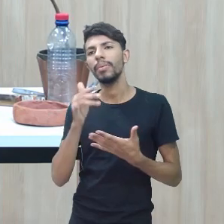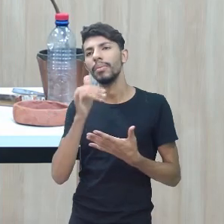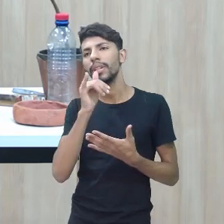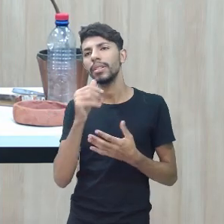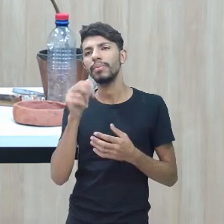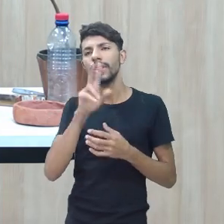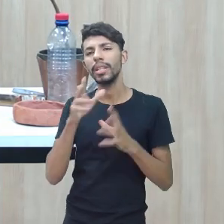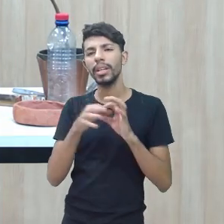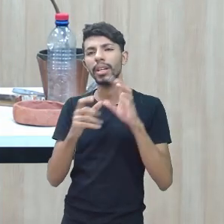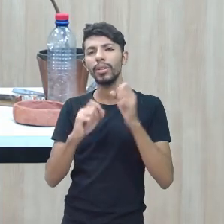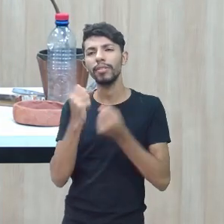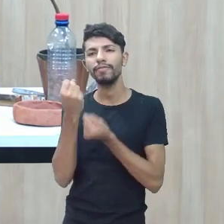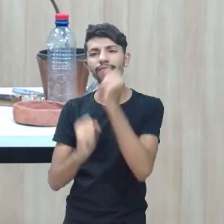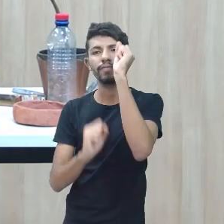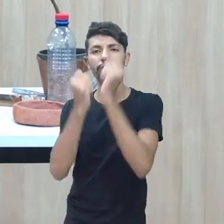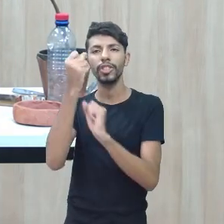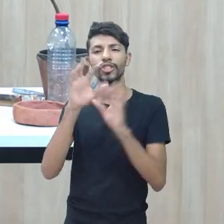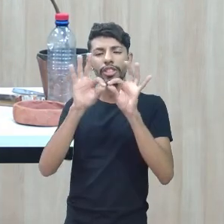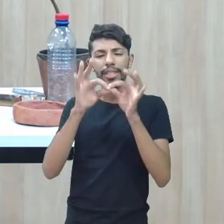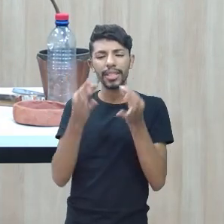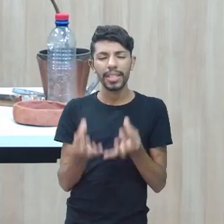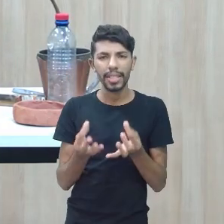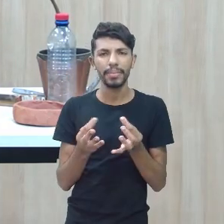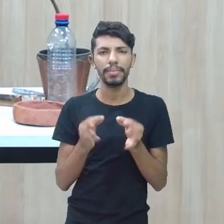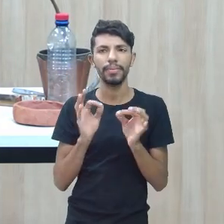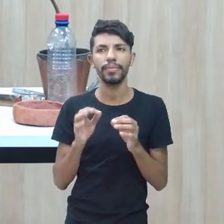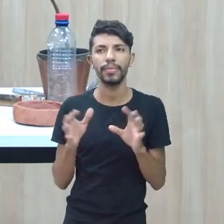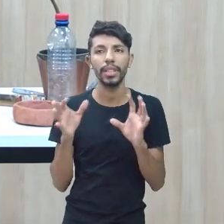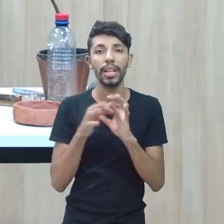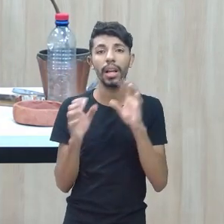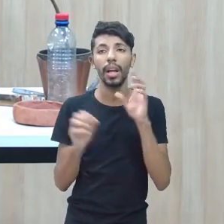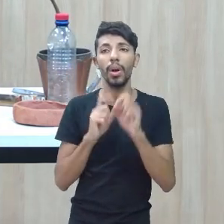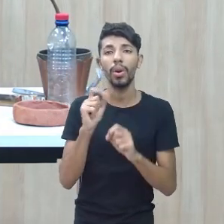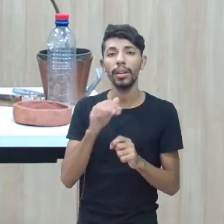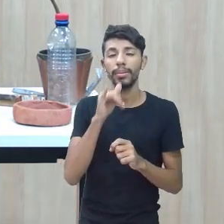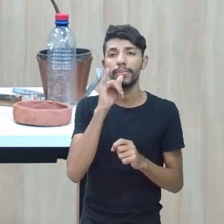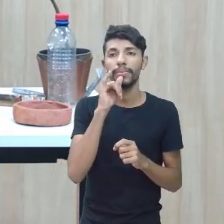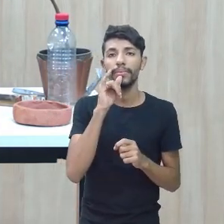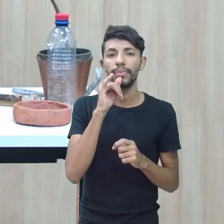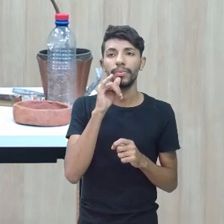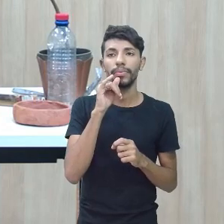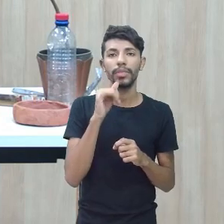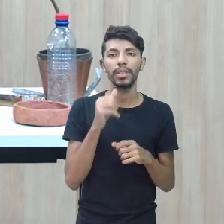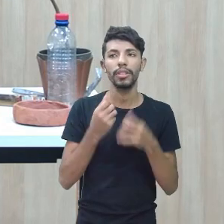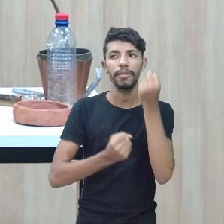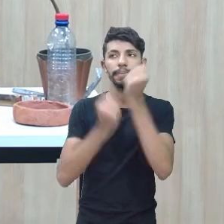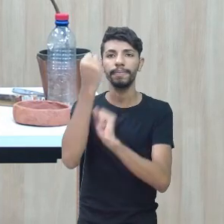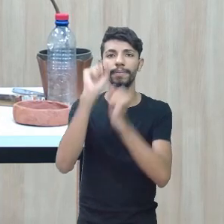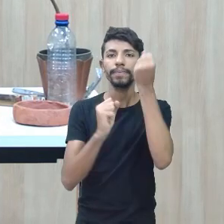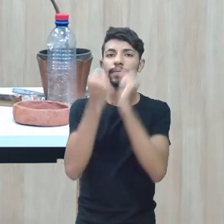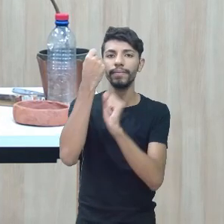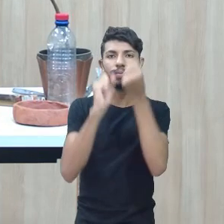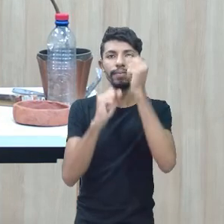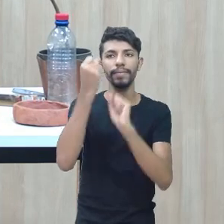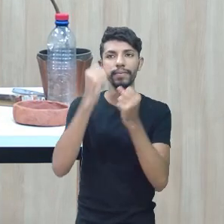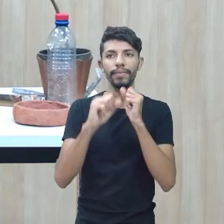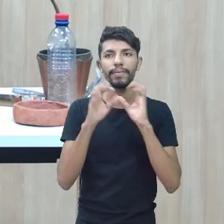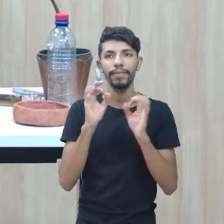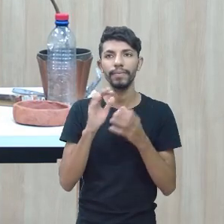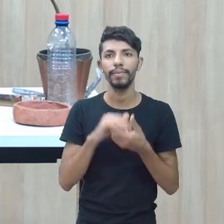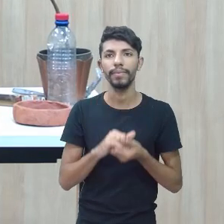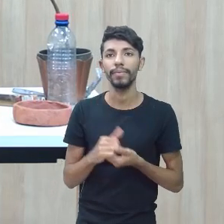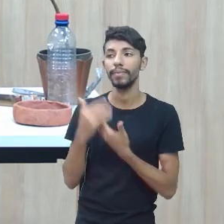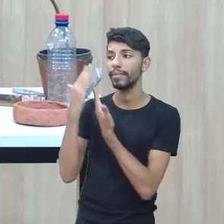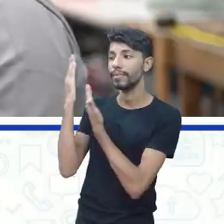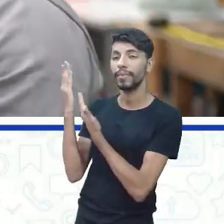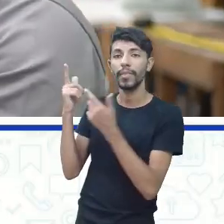assim, bem mais simples, não é? Em relação a quê? A questão aí da industrialização, das superindústrias. E